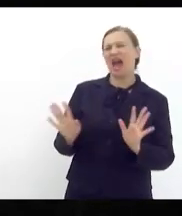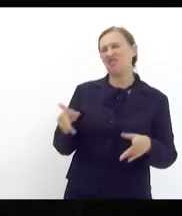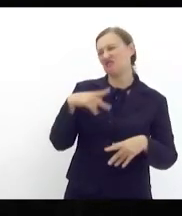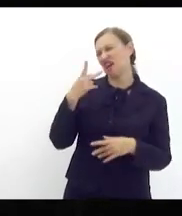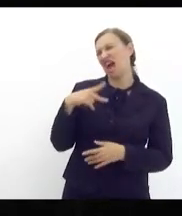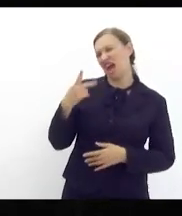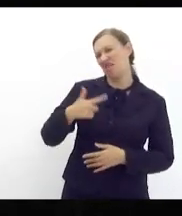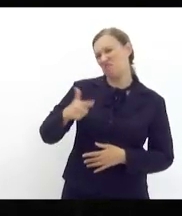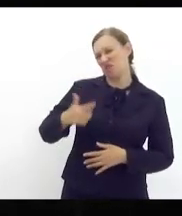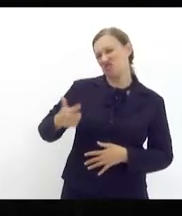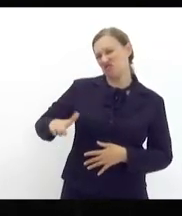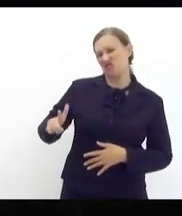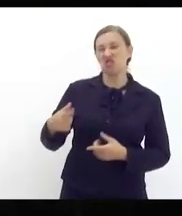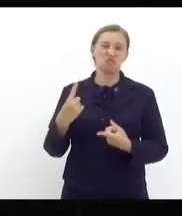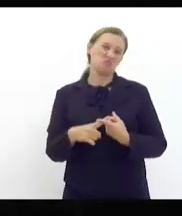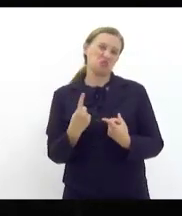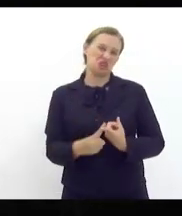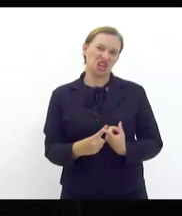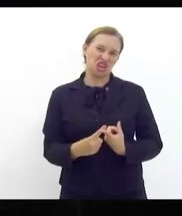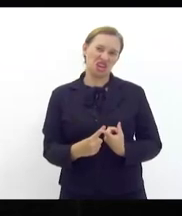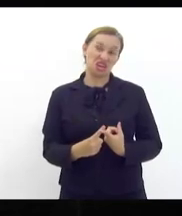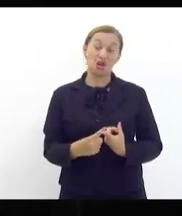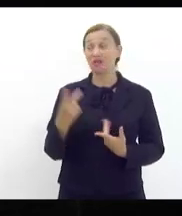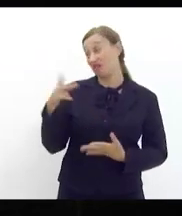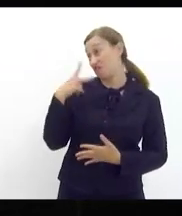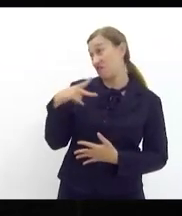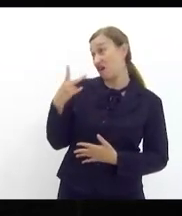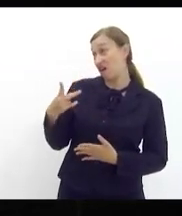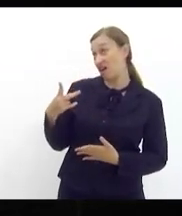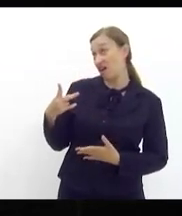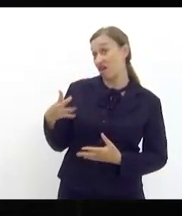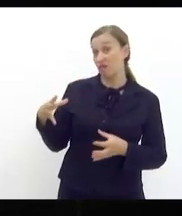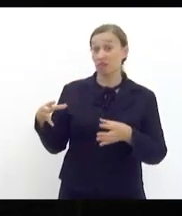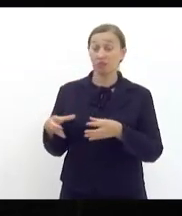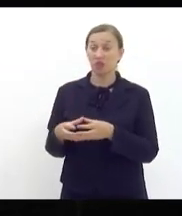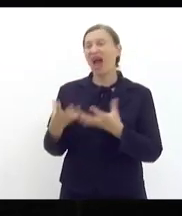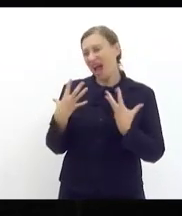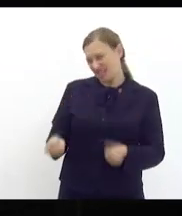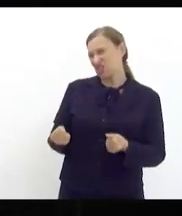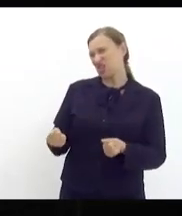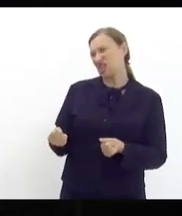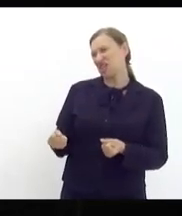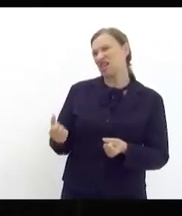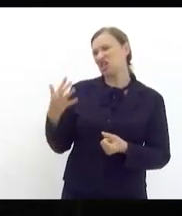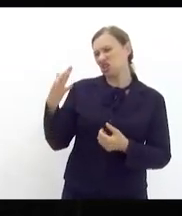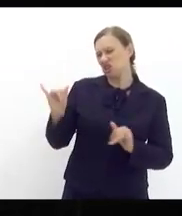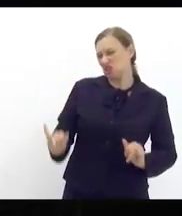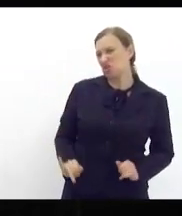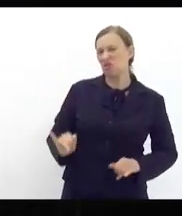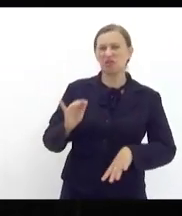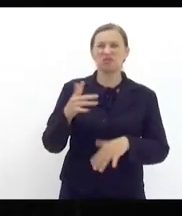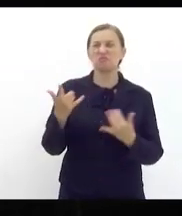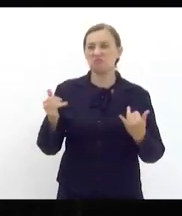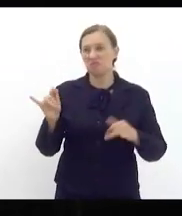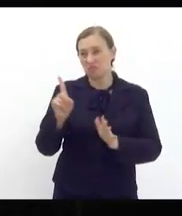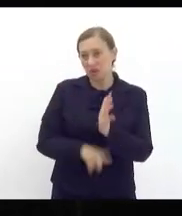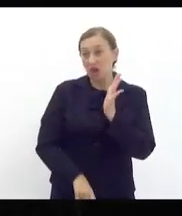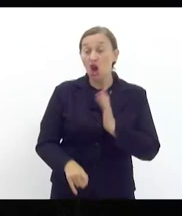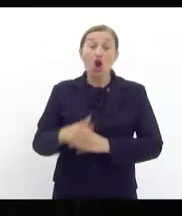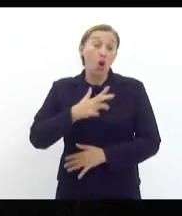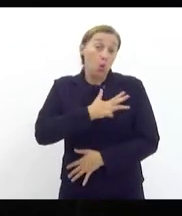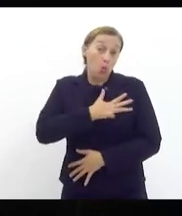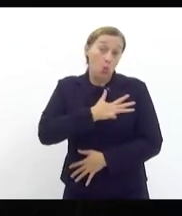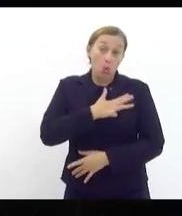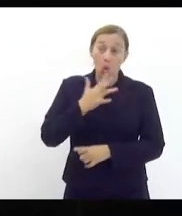repetindo porque é o que diz a turma aceita que dói menos o Lula ganhou a eleição é presidente do Brasil